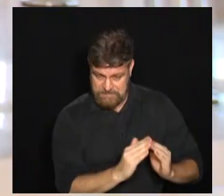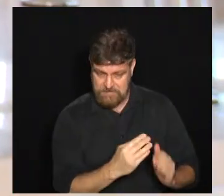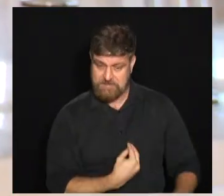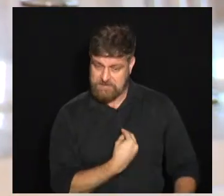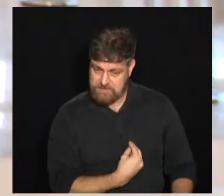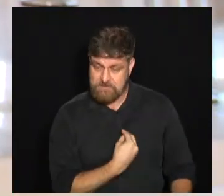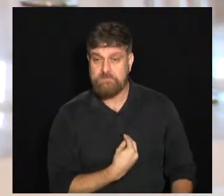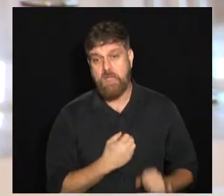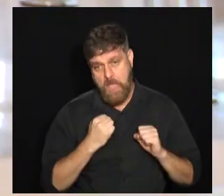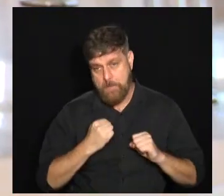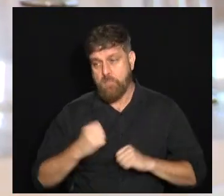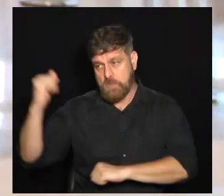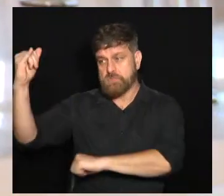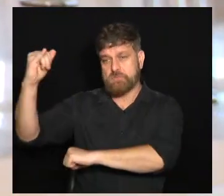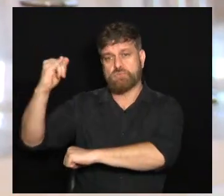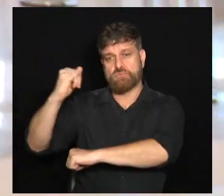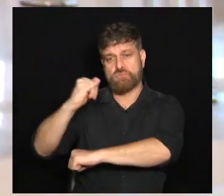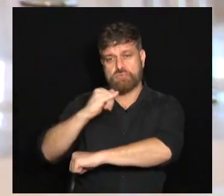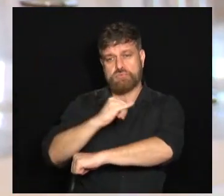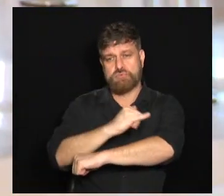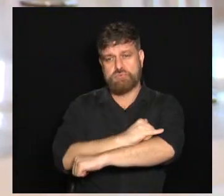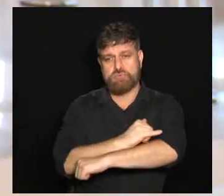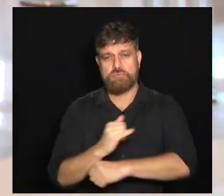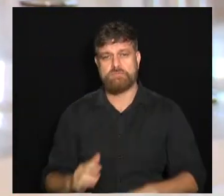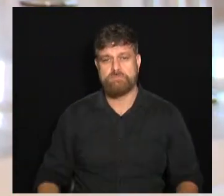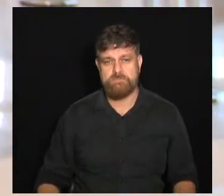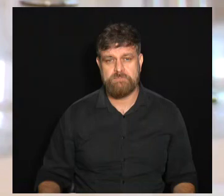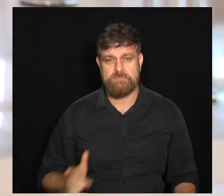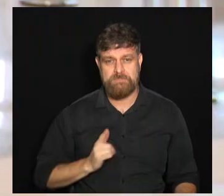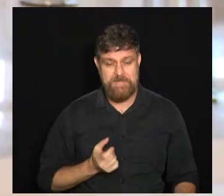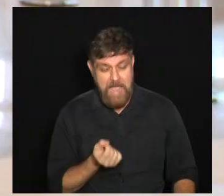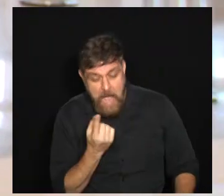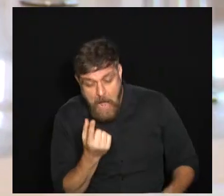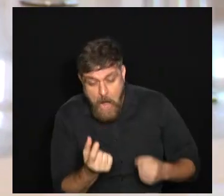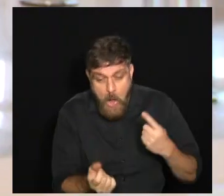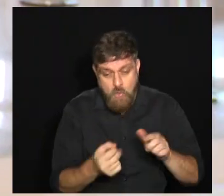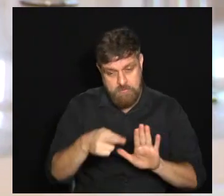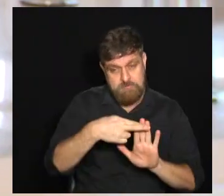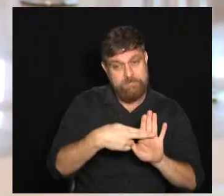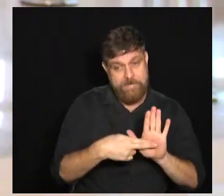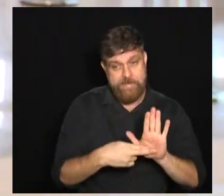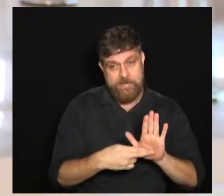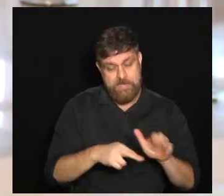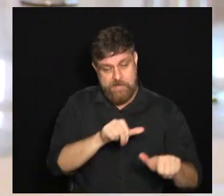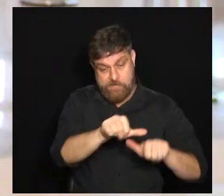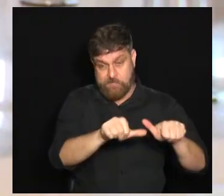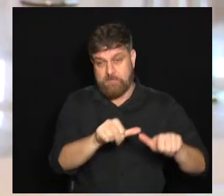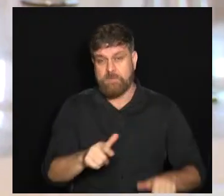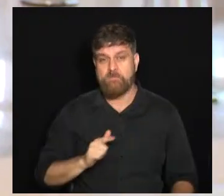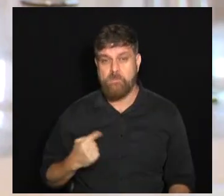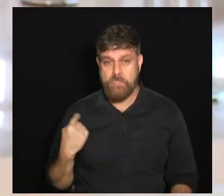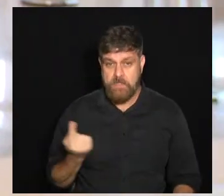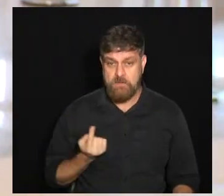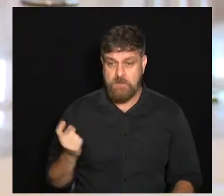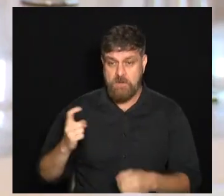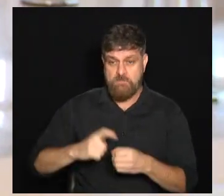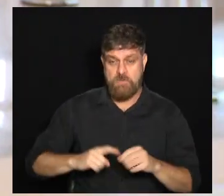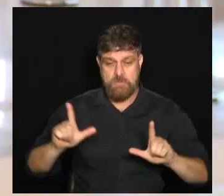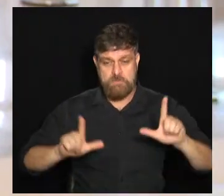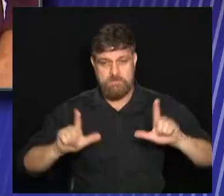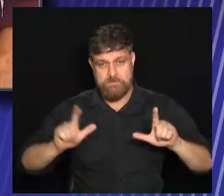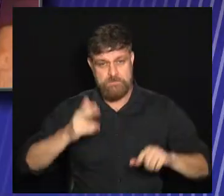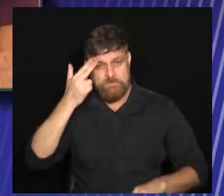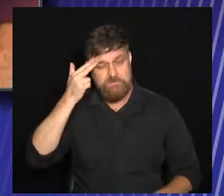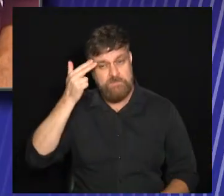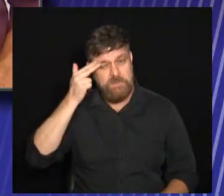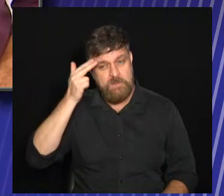algumas restrições bem a exceção mesmo da regra. Bom, nós voltamos aos estúdios com